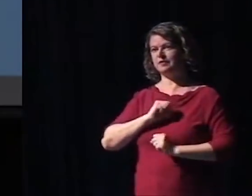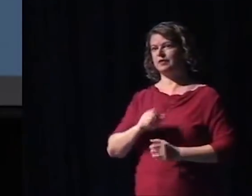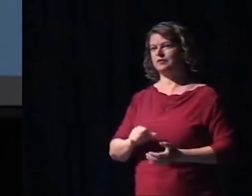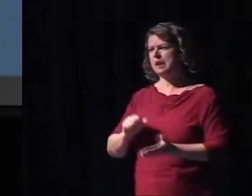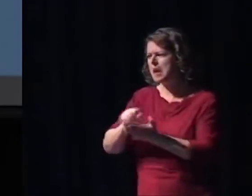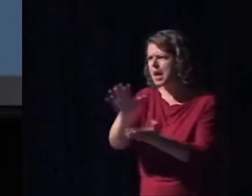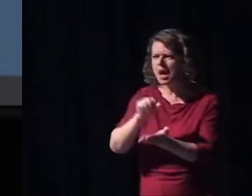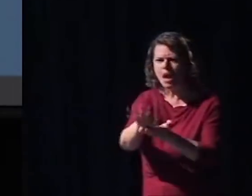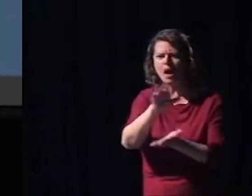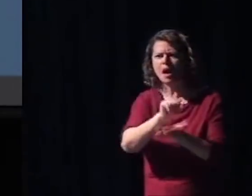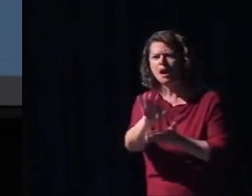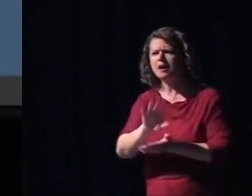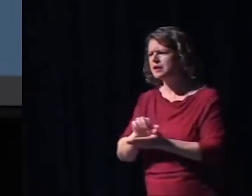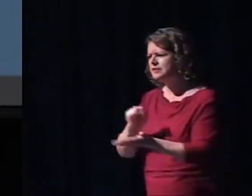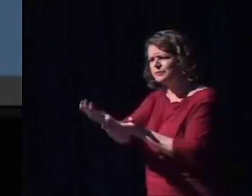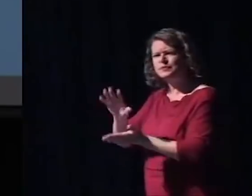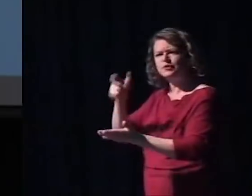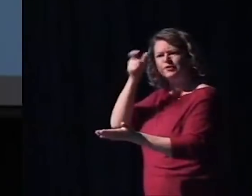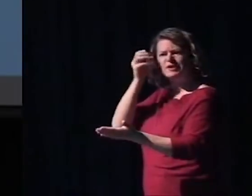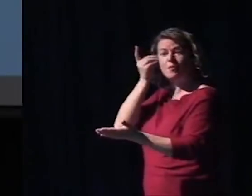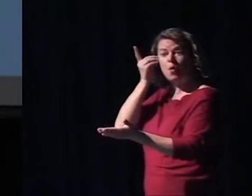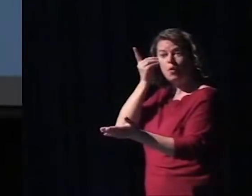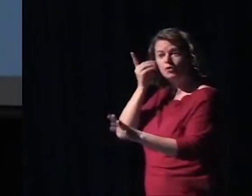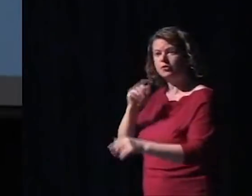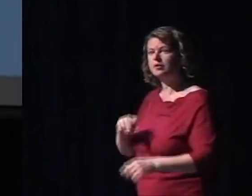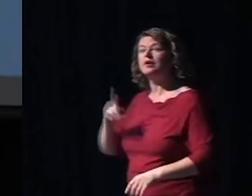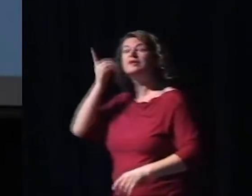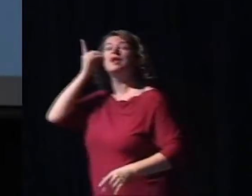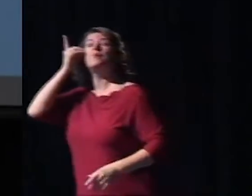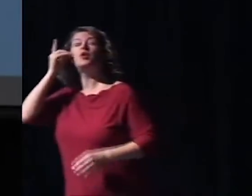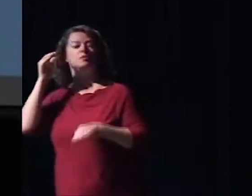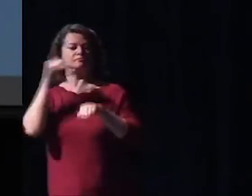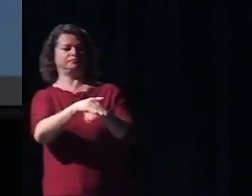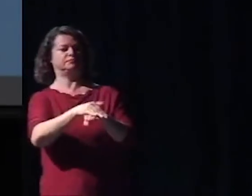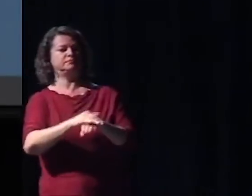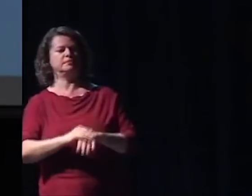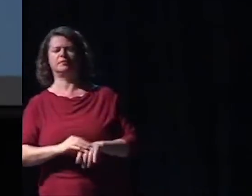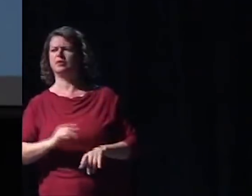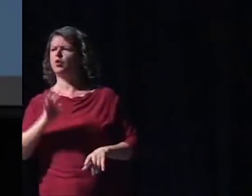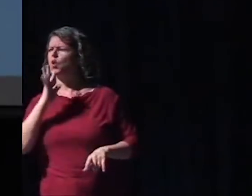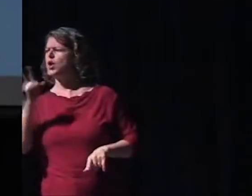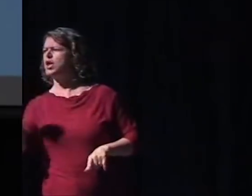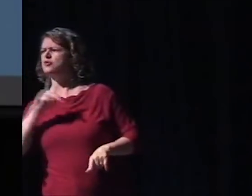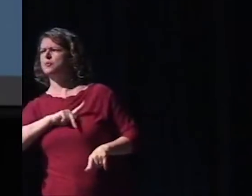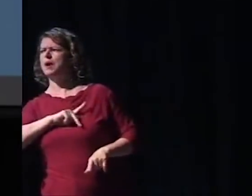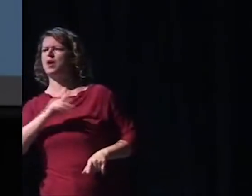vocês, quem vocês são? E eles são humilhados. Por quê? Porque eu e você temos fama espiritual.